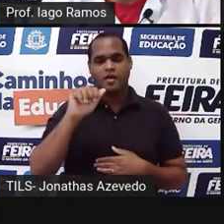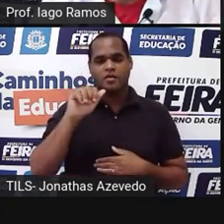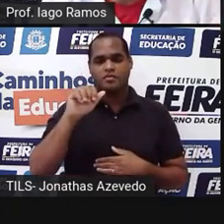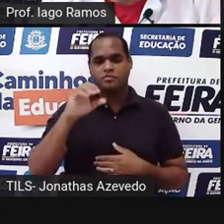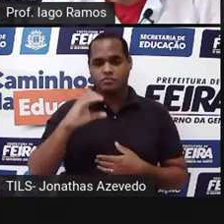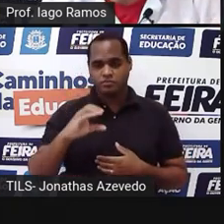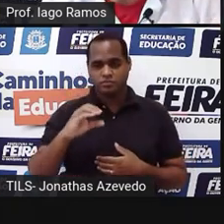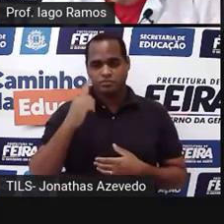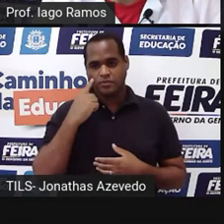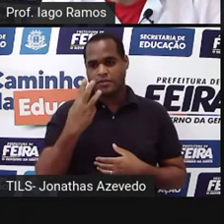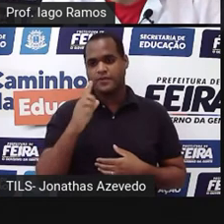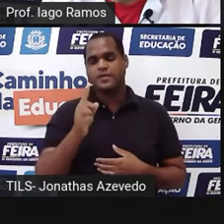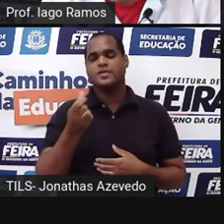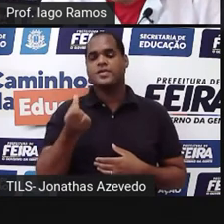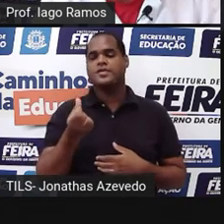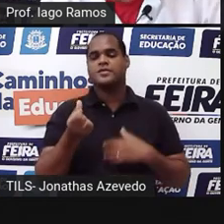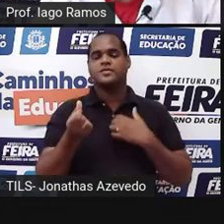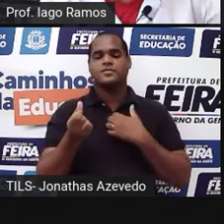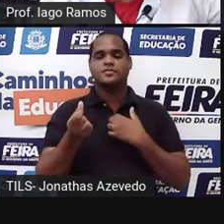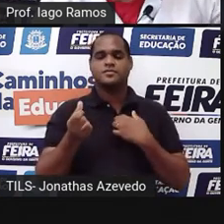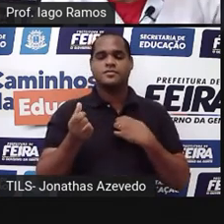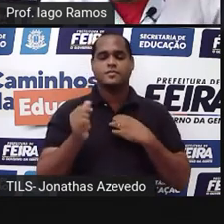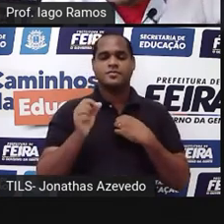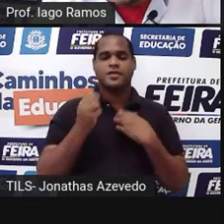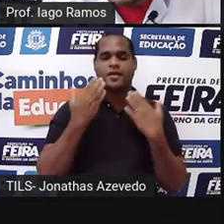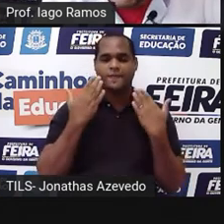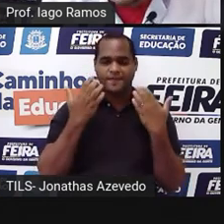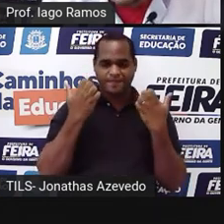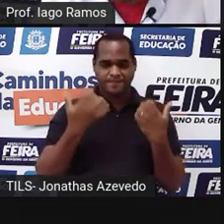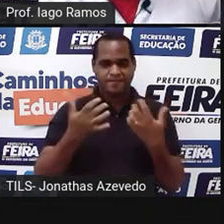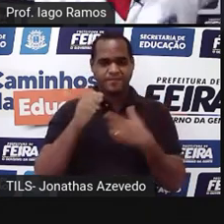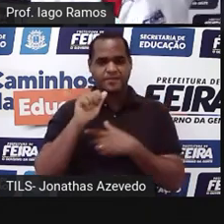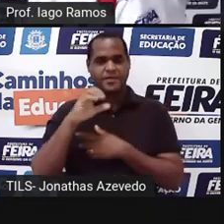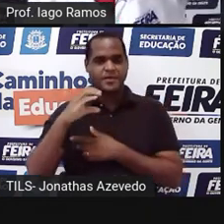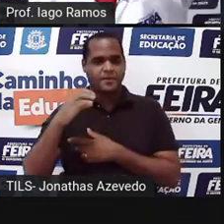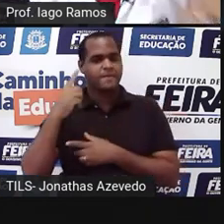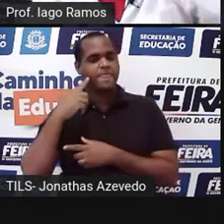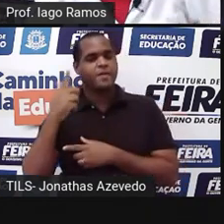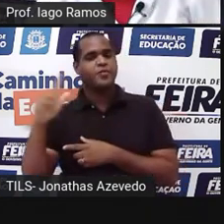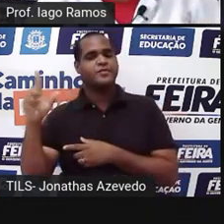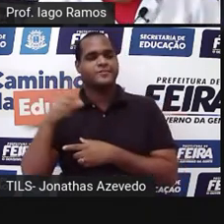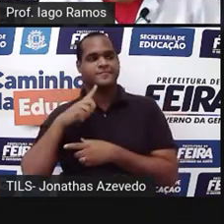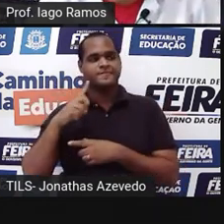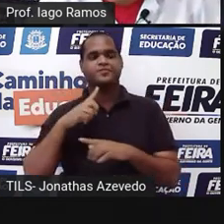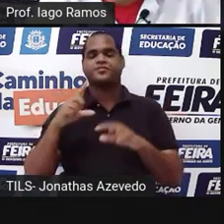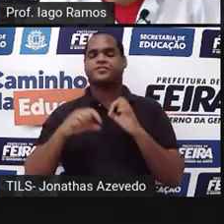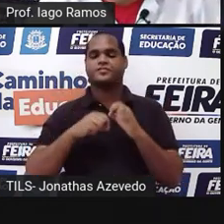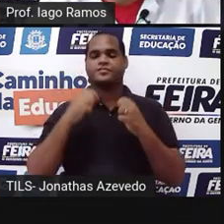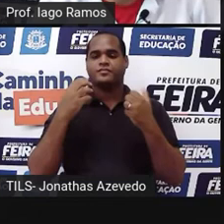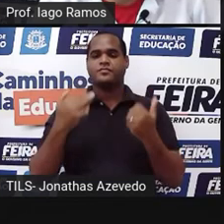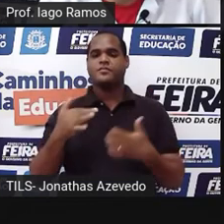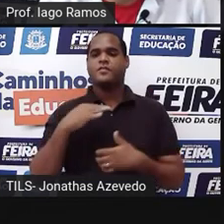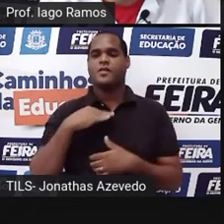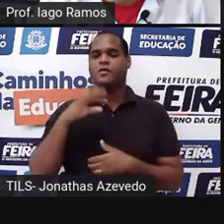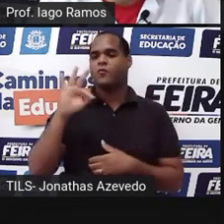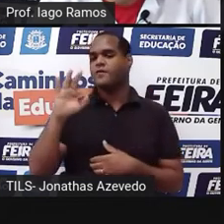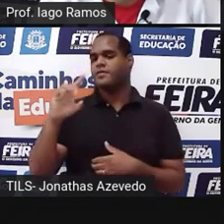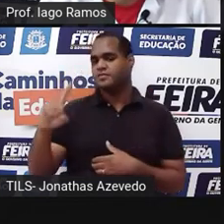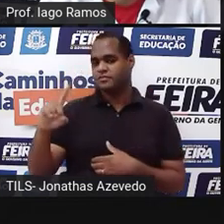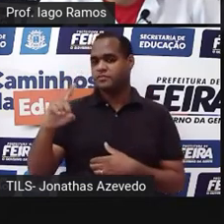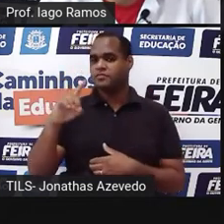C, 3,6. Quem corresponde a esse AC no outro maior é o